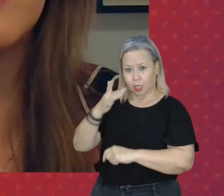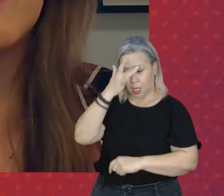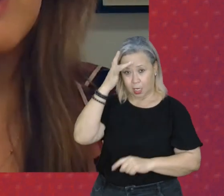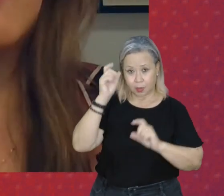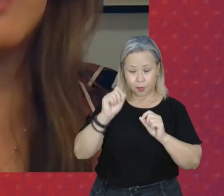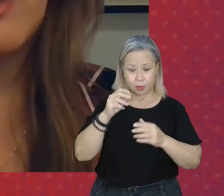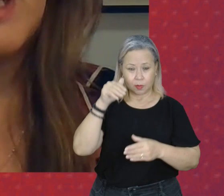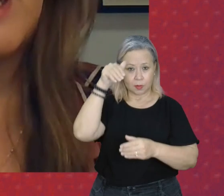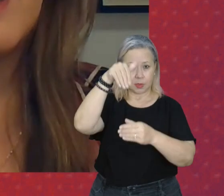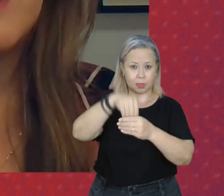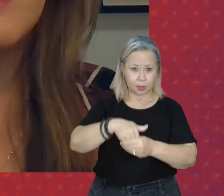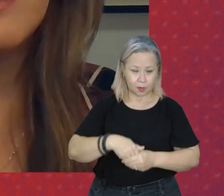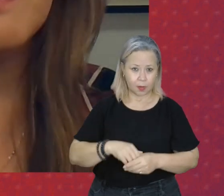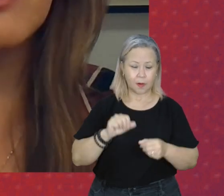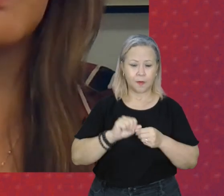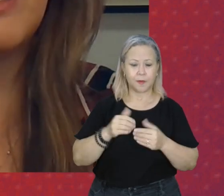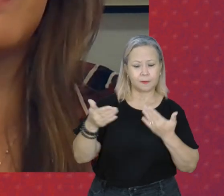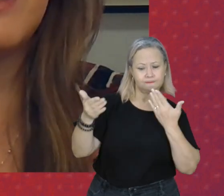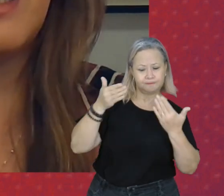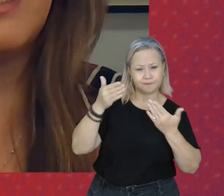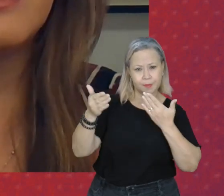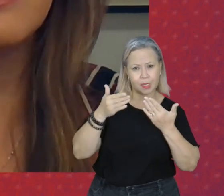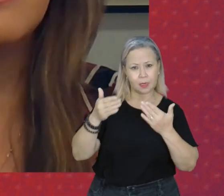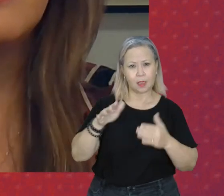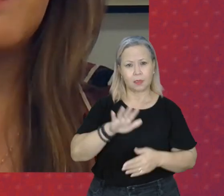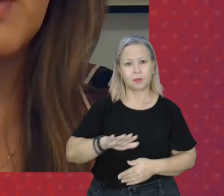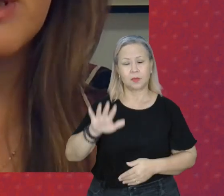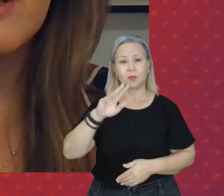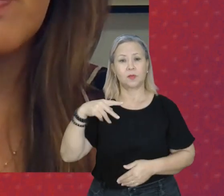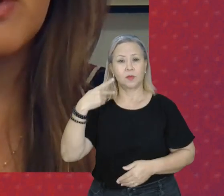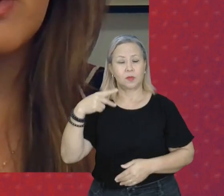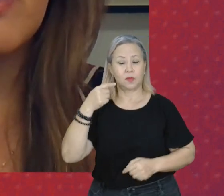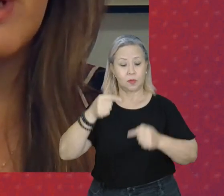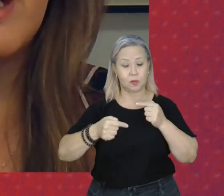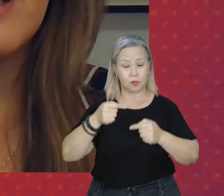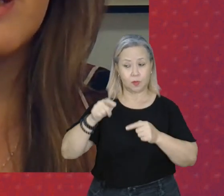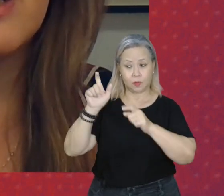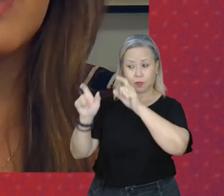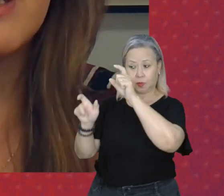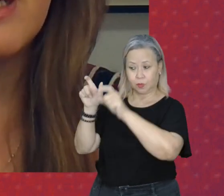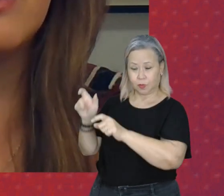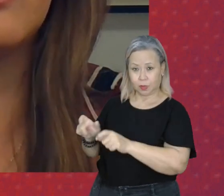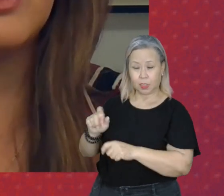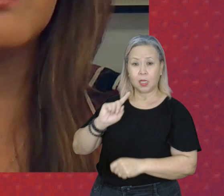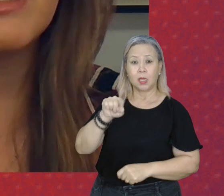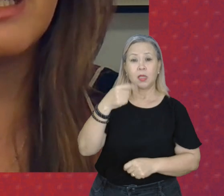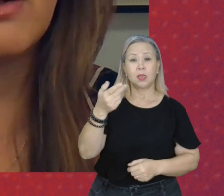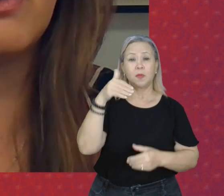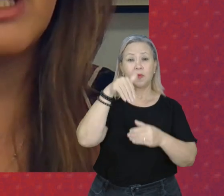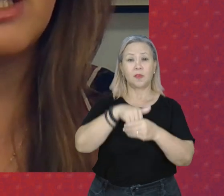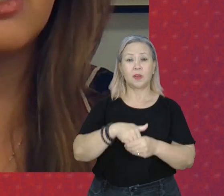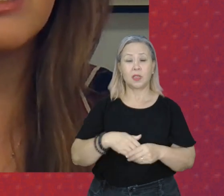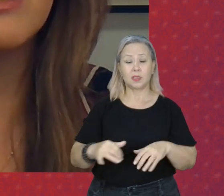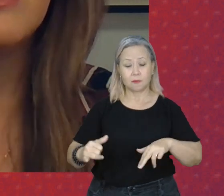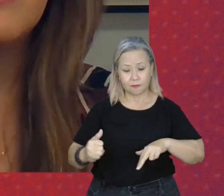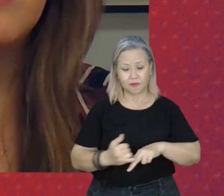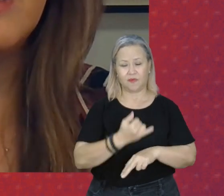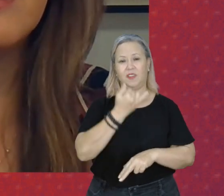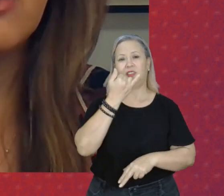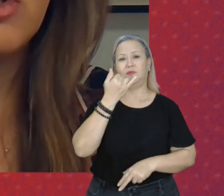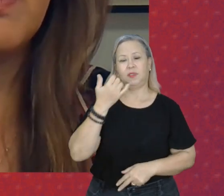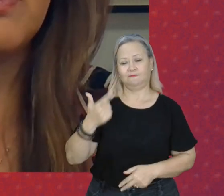são eleitas, fizeram uma análise em cima dos parlamentares, depois que essas pessoas são eleitas, elas vêm sendo vítimas